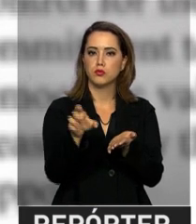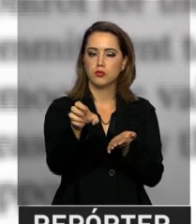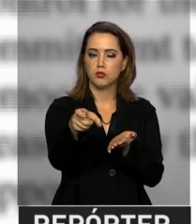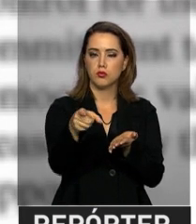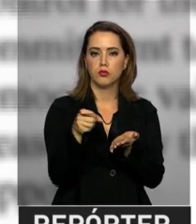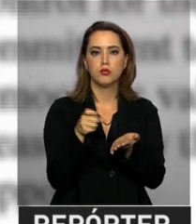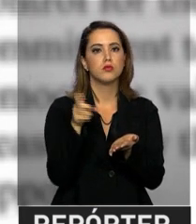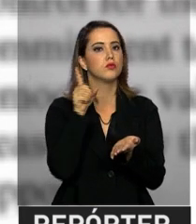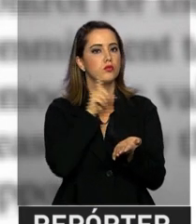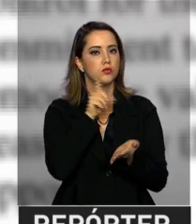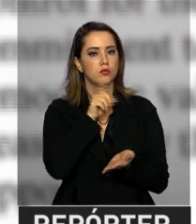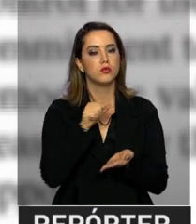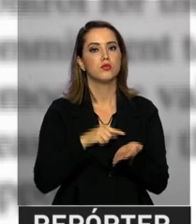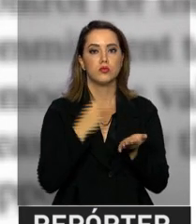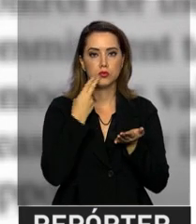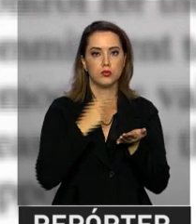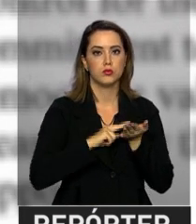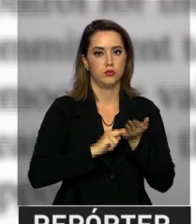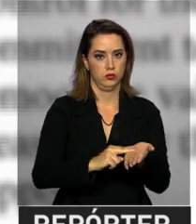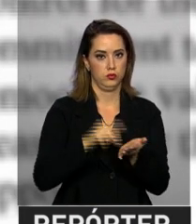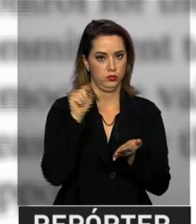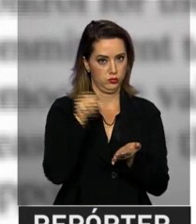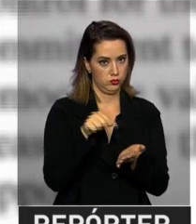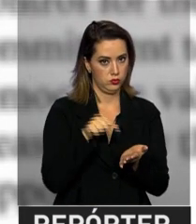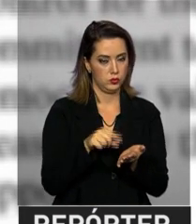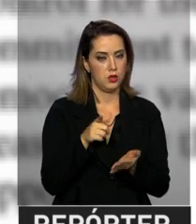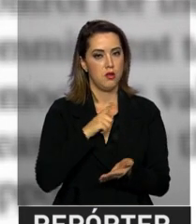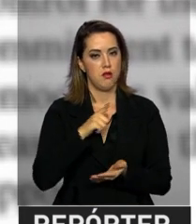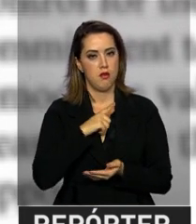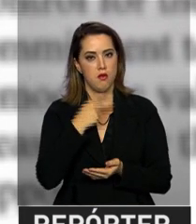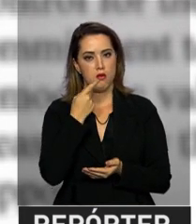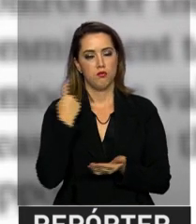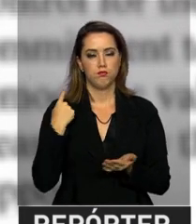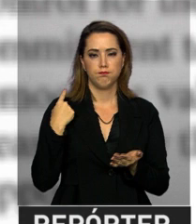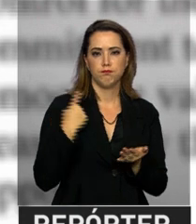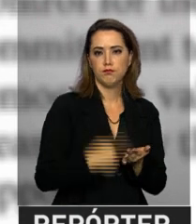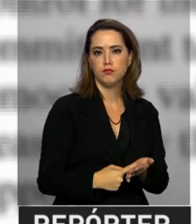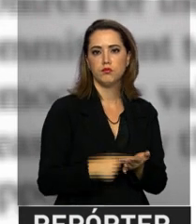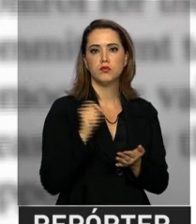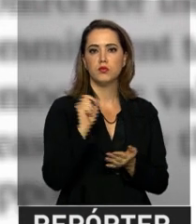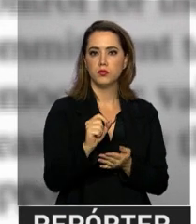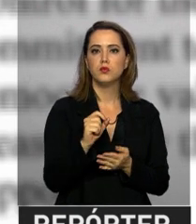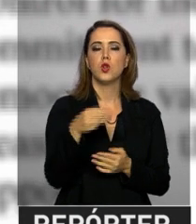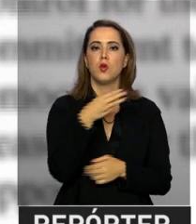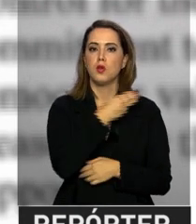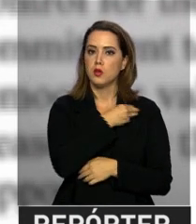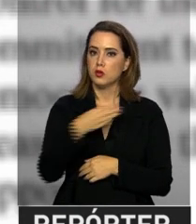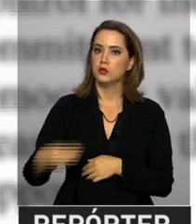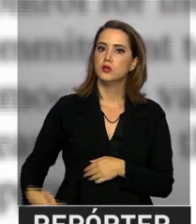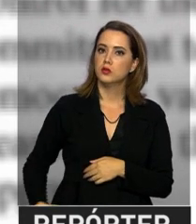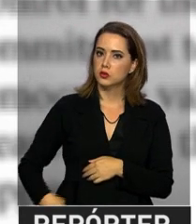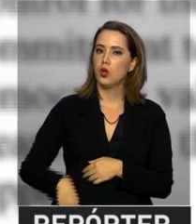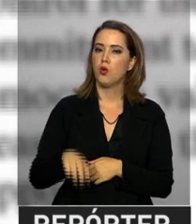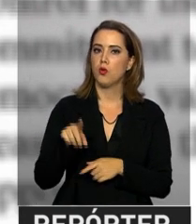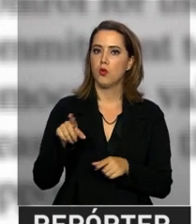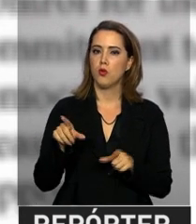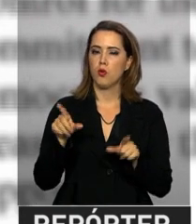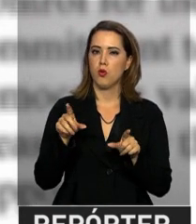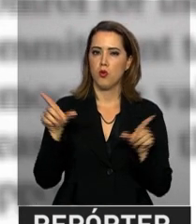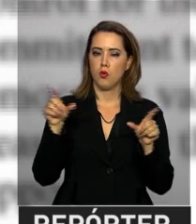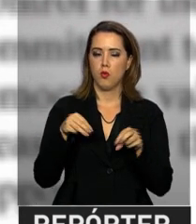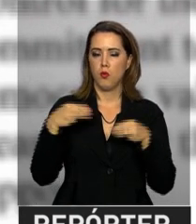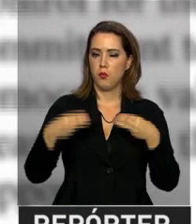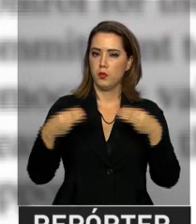Ministro tor4 Jardim na qual nesta carta Jimmy Carter afirma que o ministro tor4 Jardim sempre